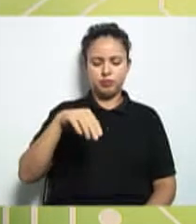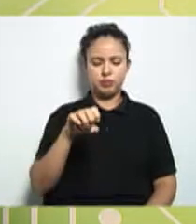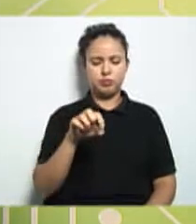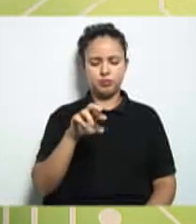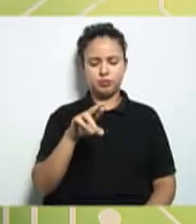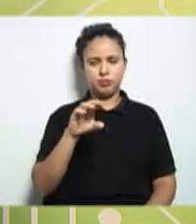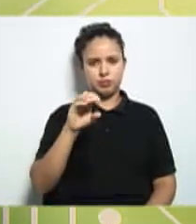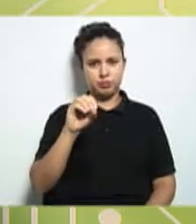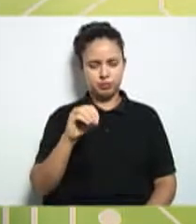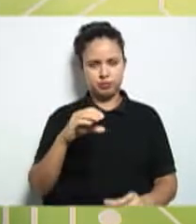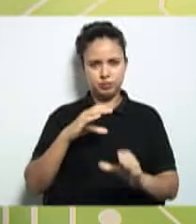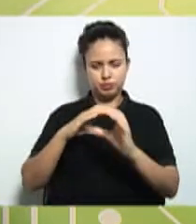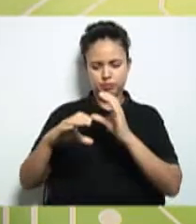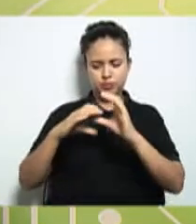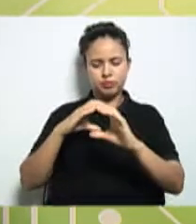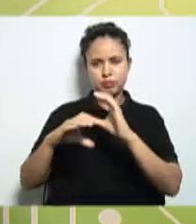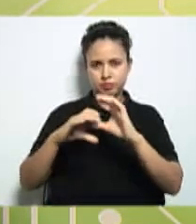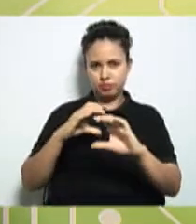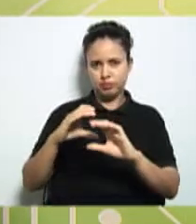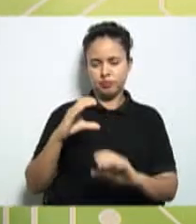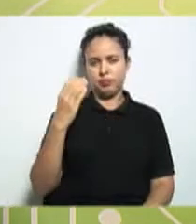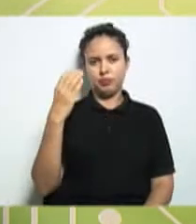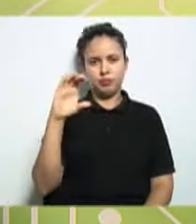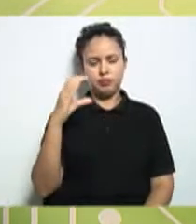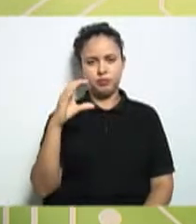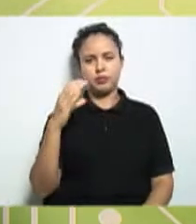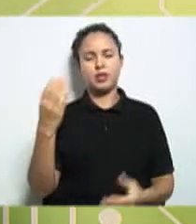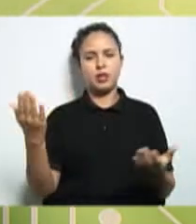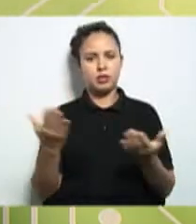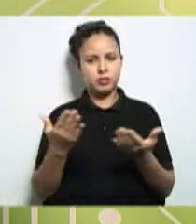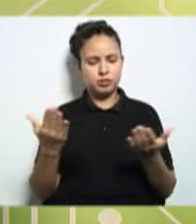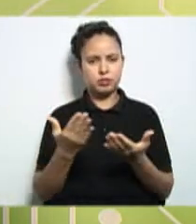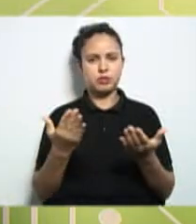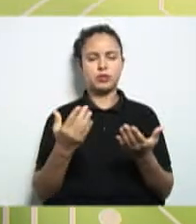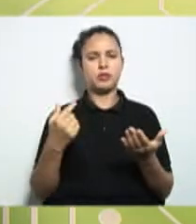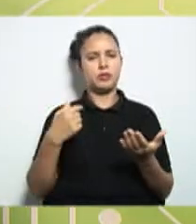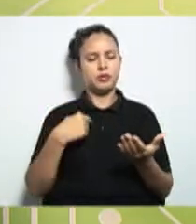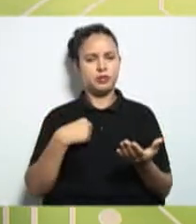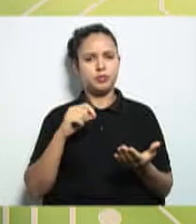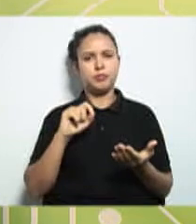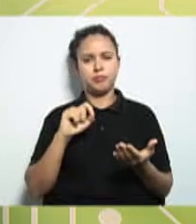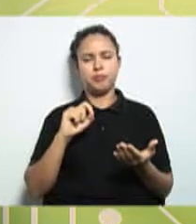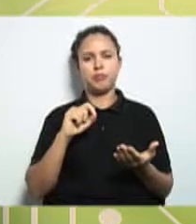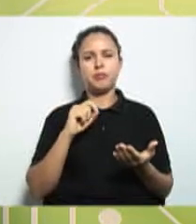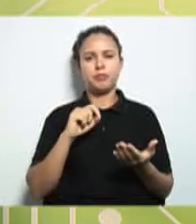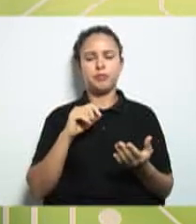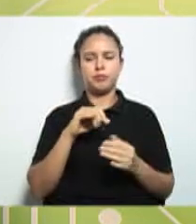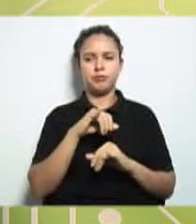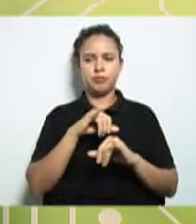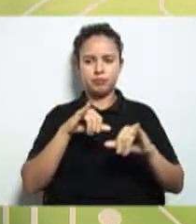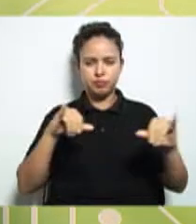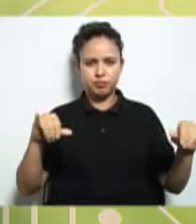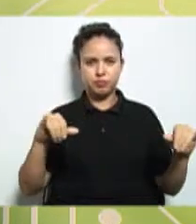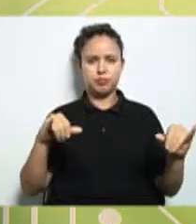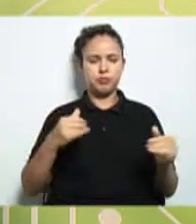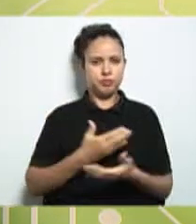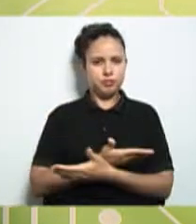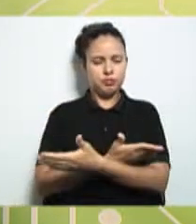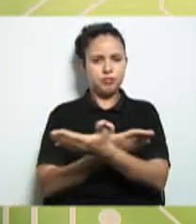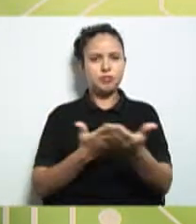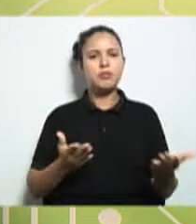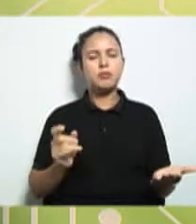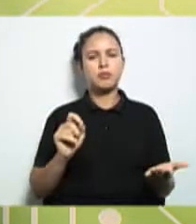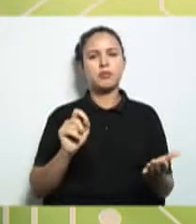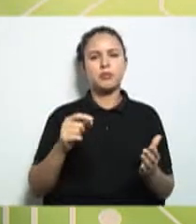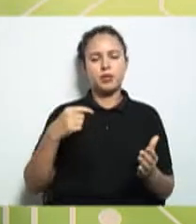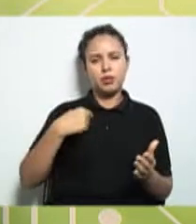depois que ele fez tudo aquilo, aí ele disse assim, agora chegou a hora de eu socializar, compartilhar aquilo que